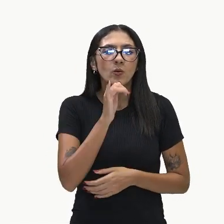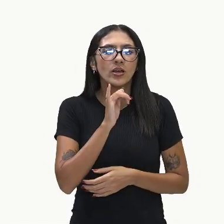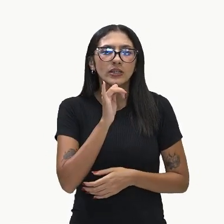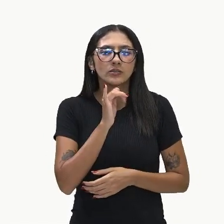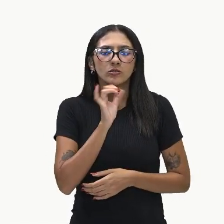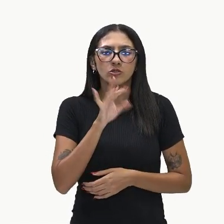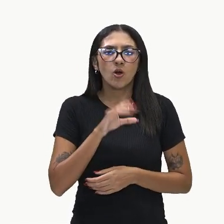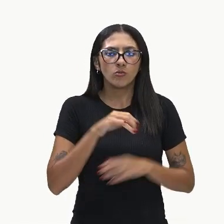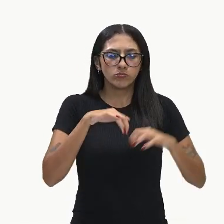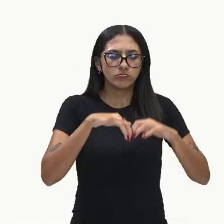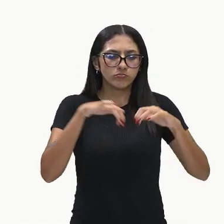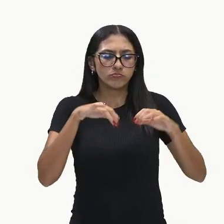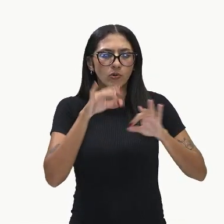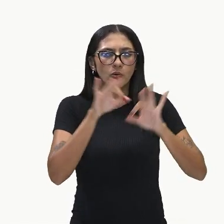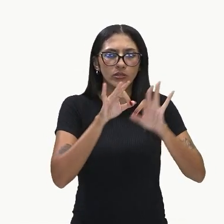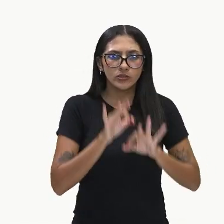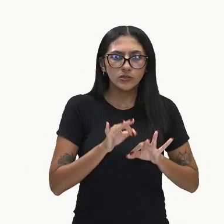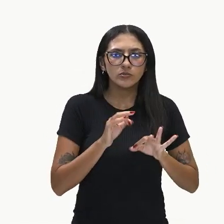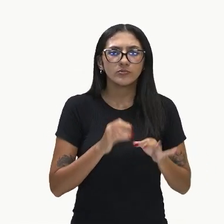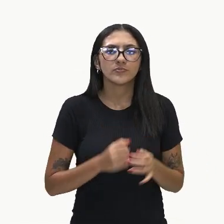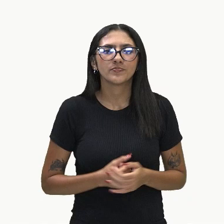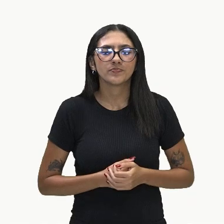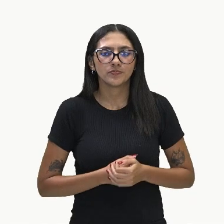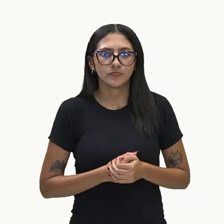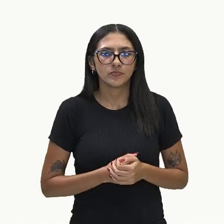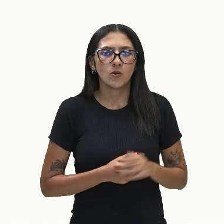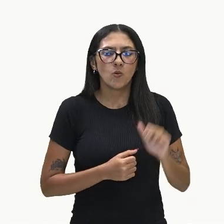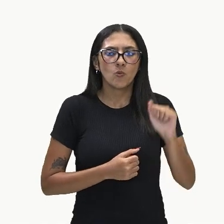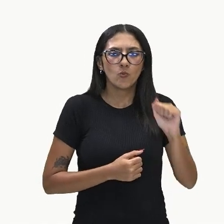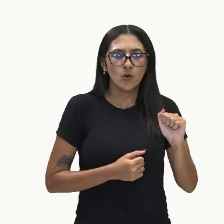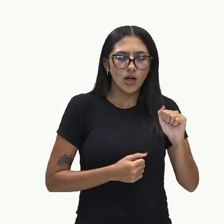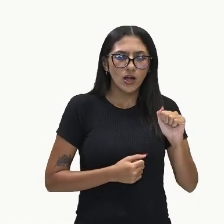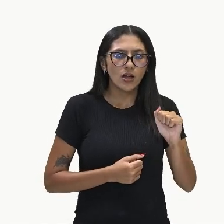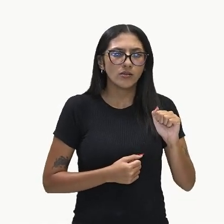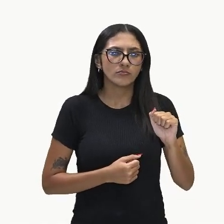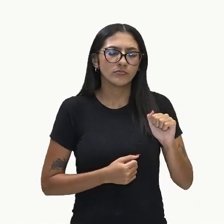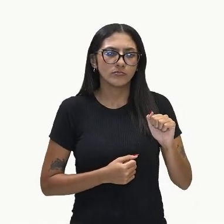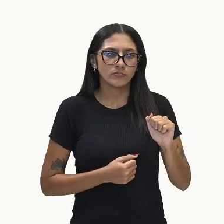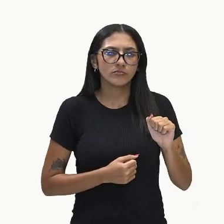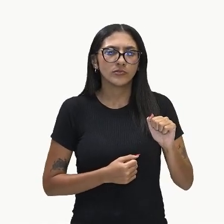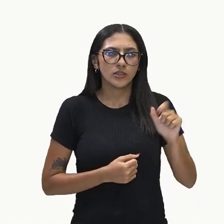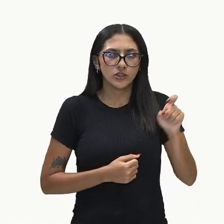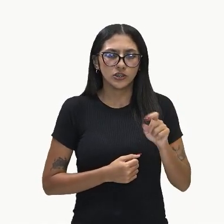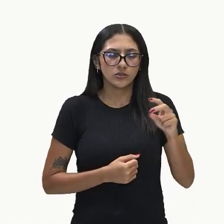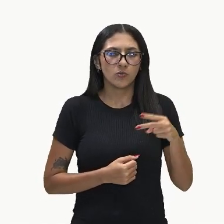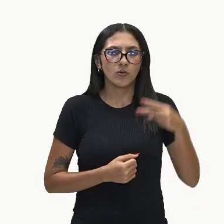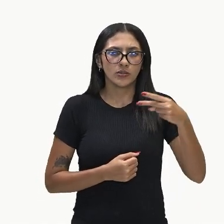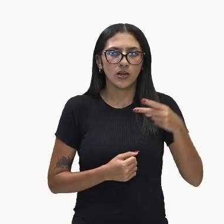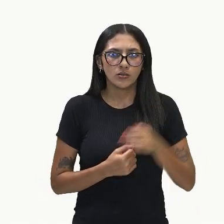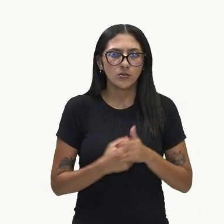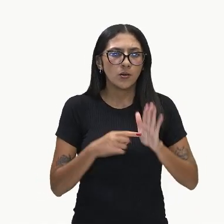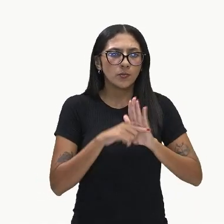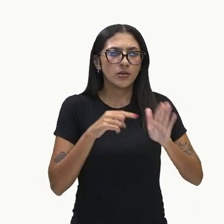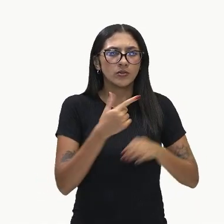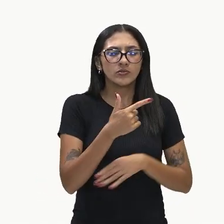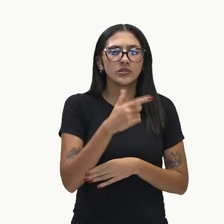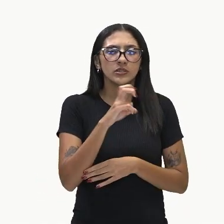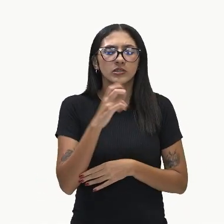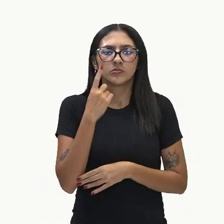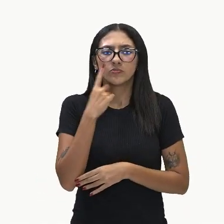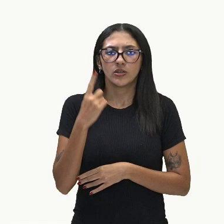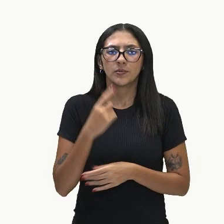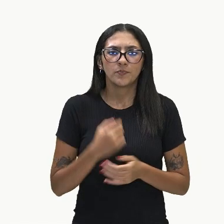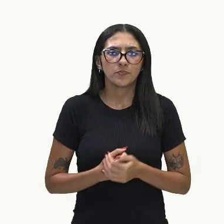A. Aqui não tem B, ó. Observe que não tem o x, então significa que o nosso B